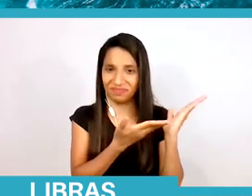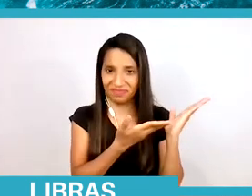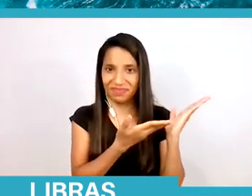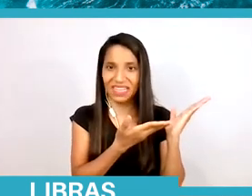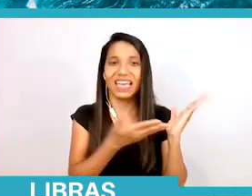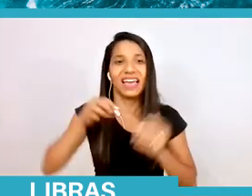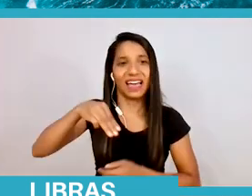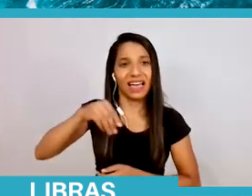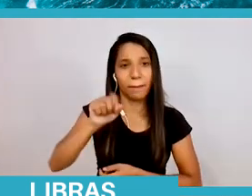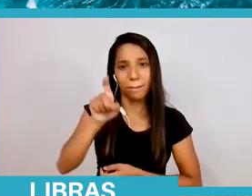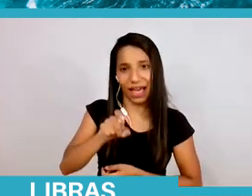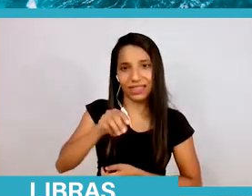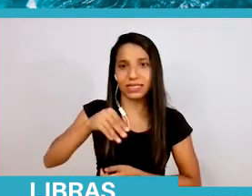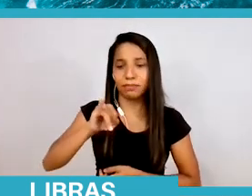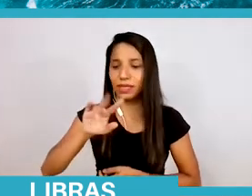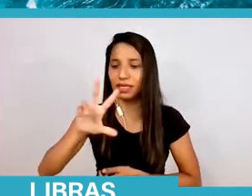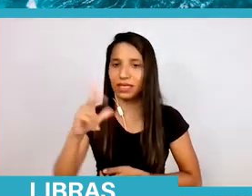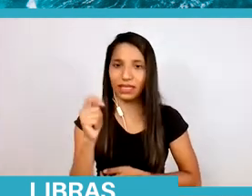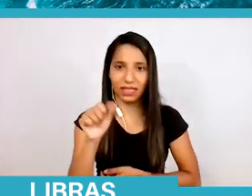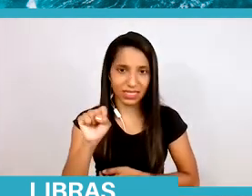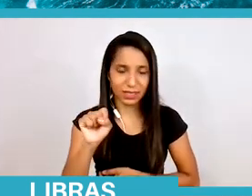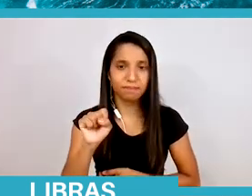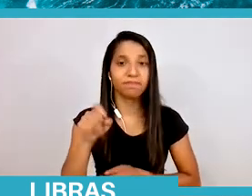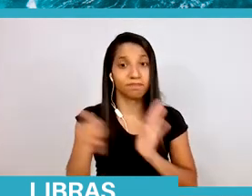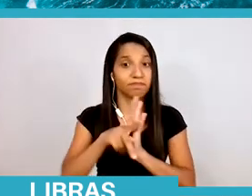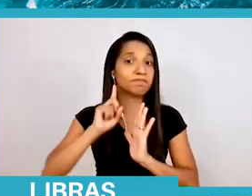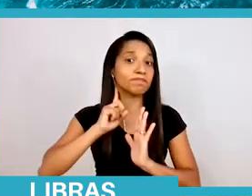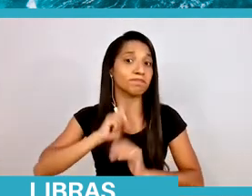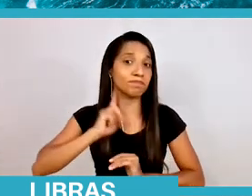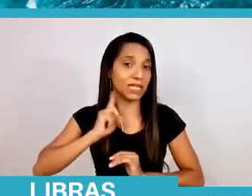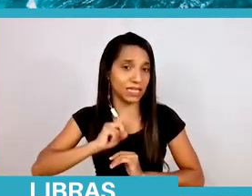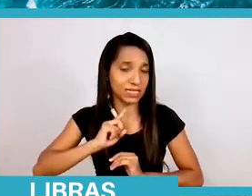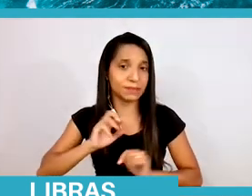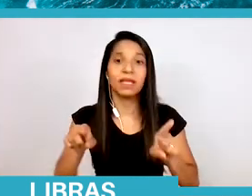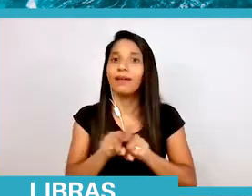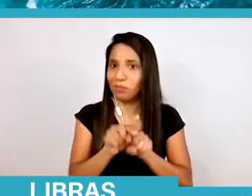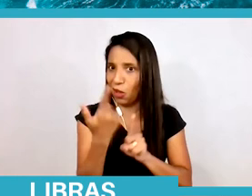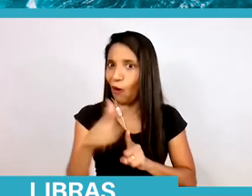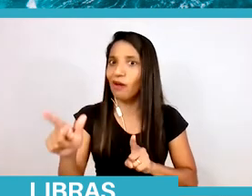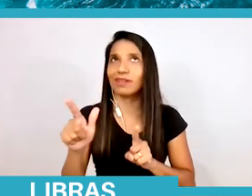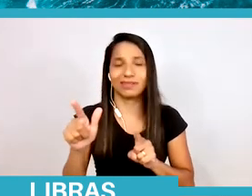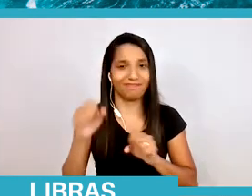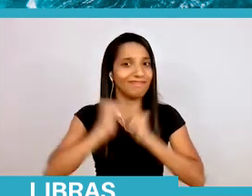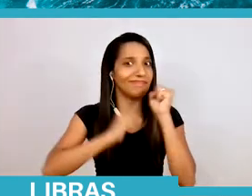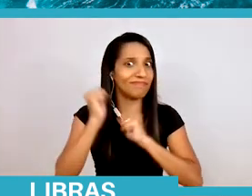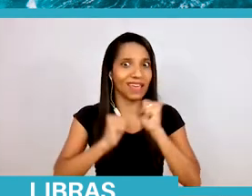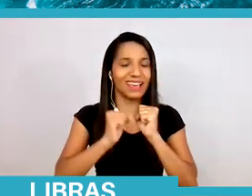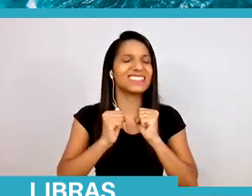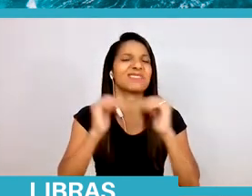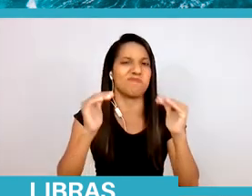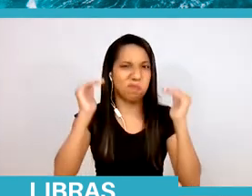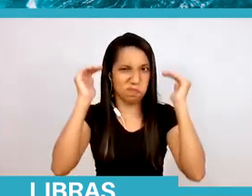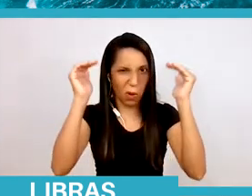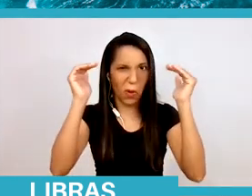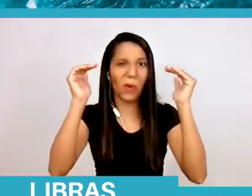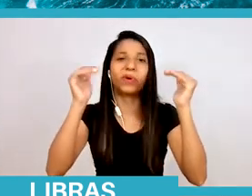Minas Gerais, e outras três grandes empresas aí do mercado de tecnologia, como a Microsoft, Facebook,